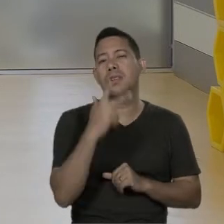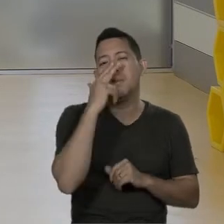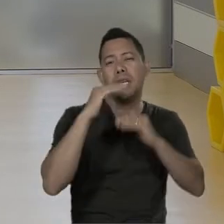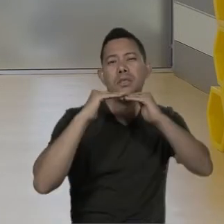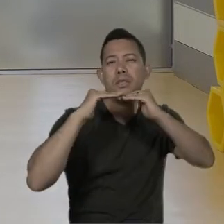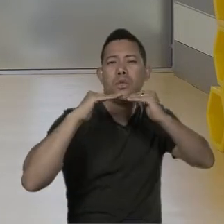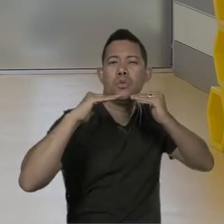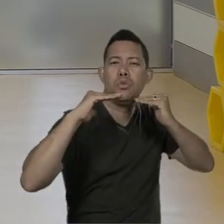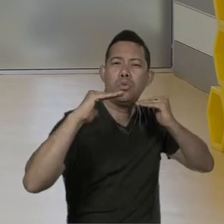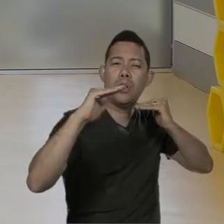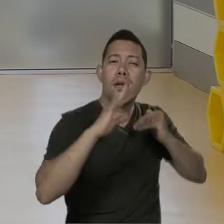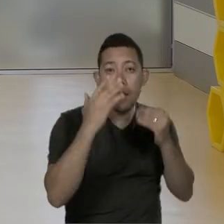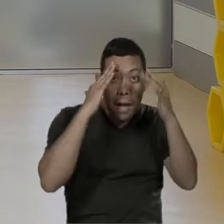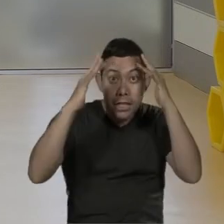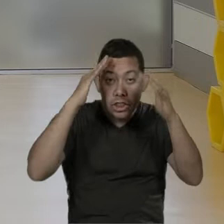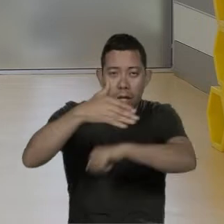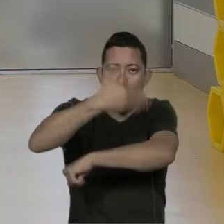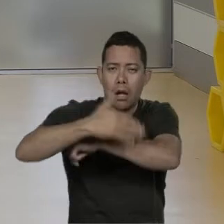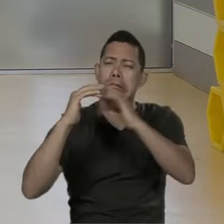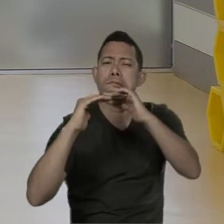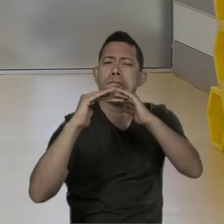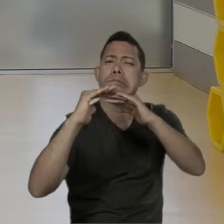reta. Uma reta tranquila.